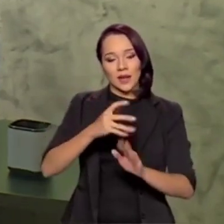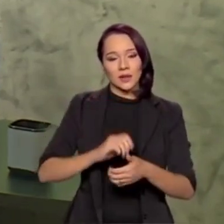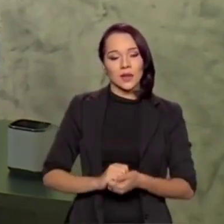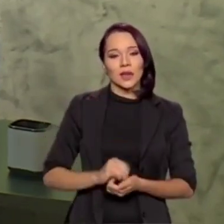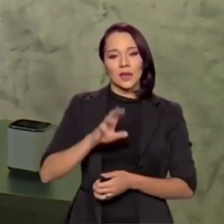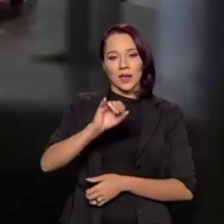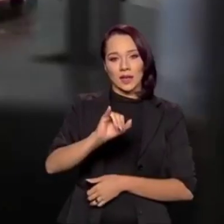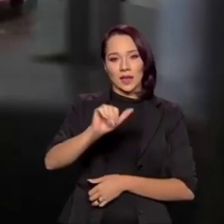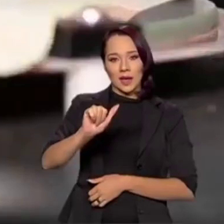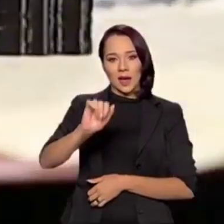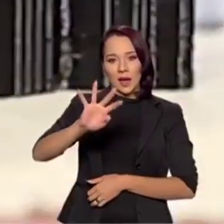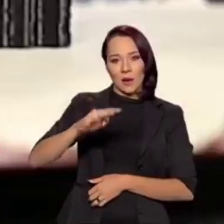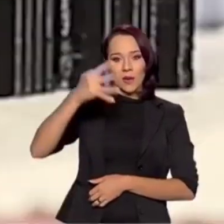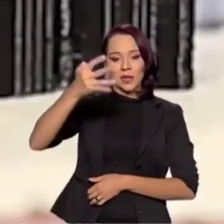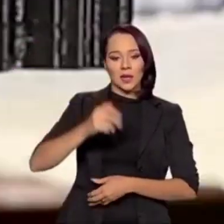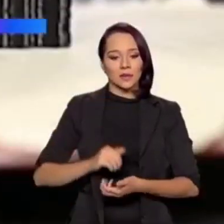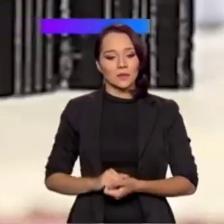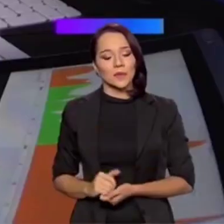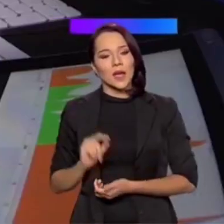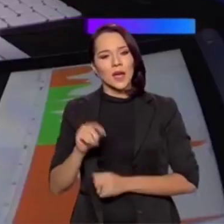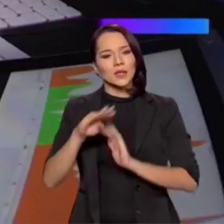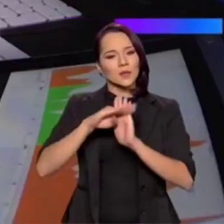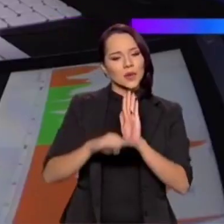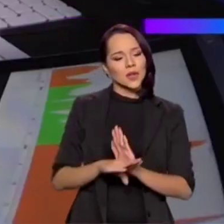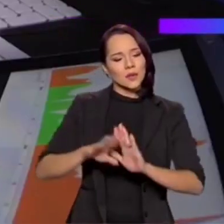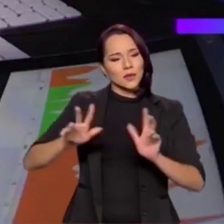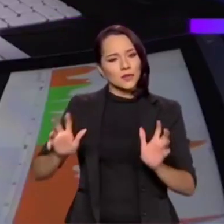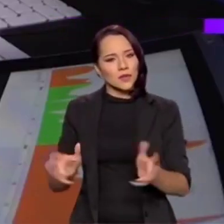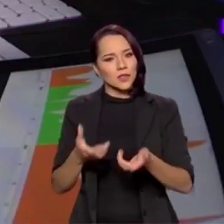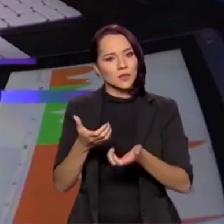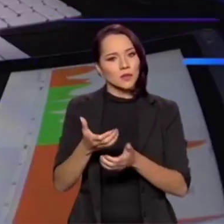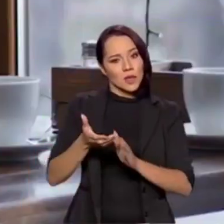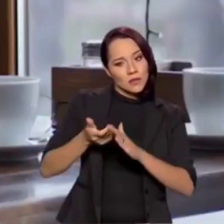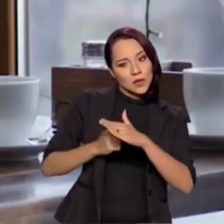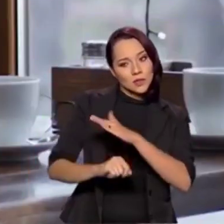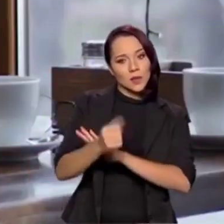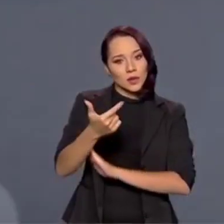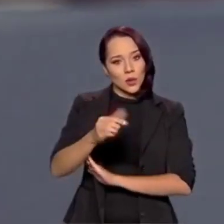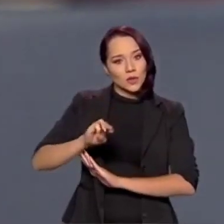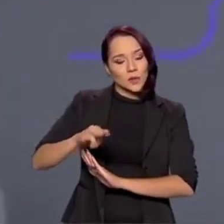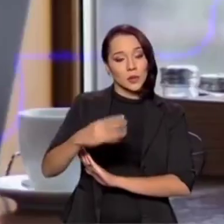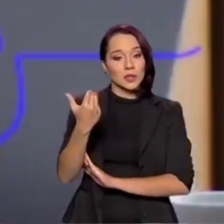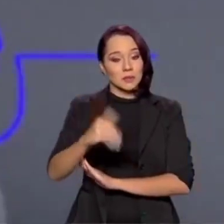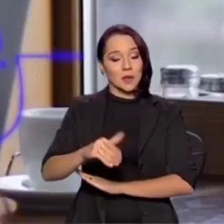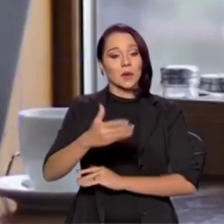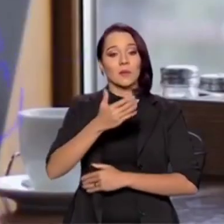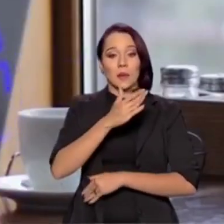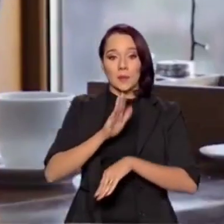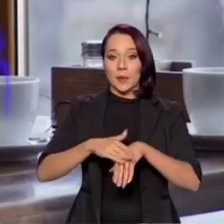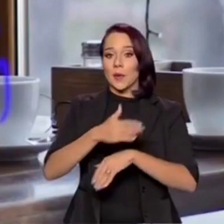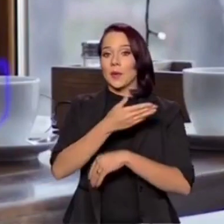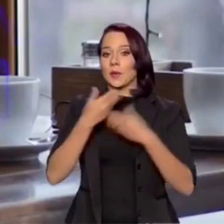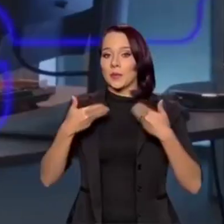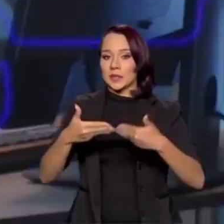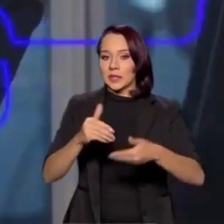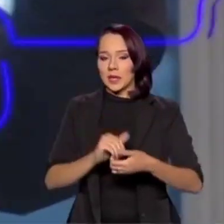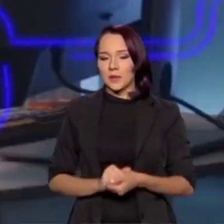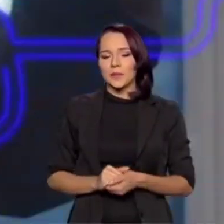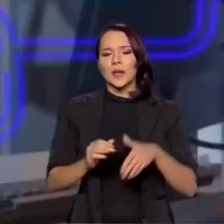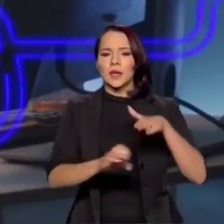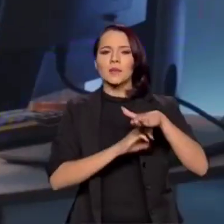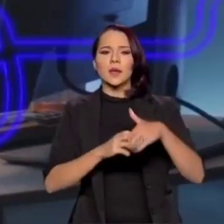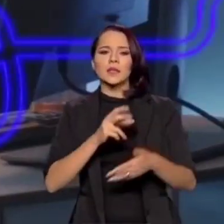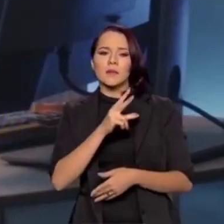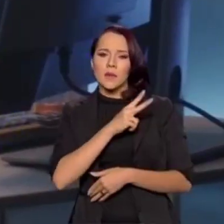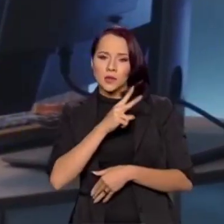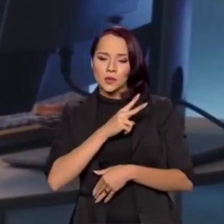programa é IA ao Quadrado. Esse é um programa com investimento de R$2,5 milhões pelo Ministério até o momento, e a iniciativa privada,